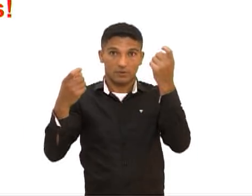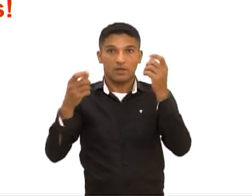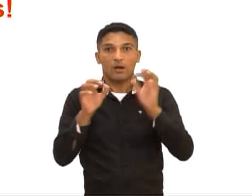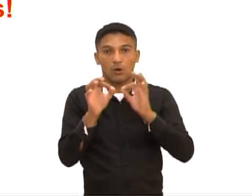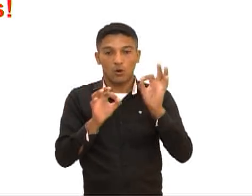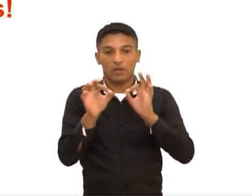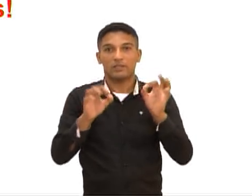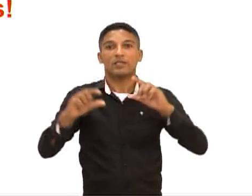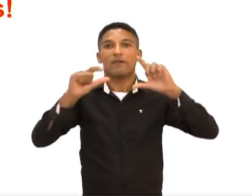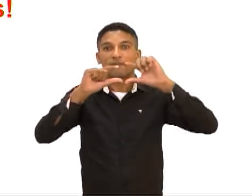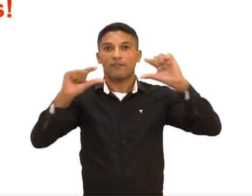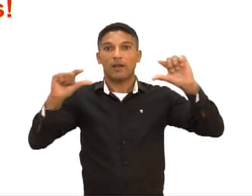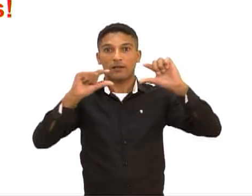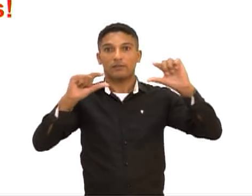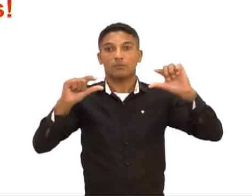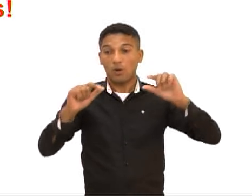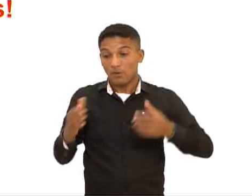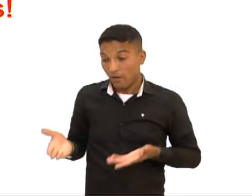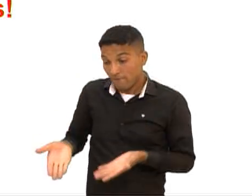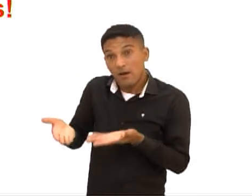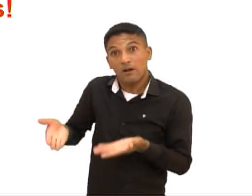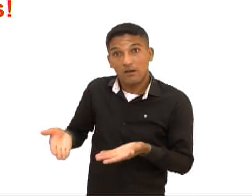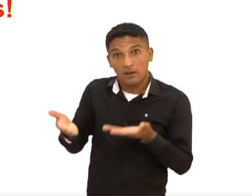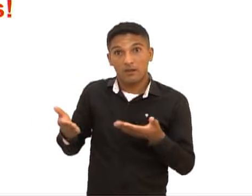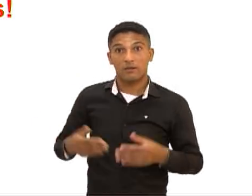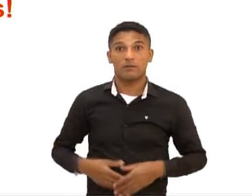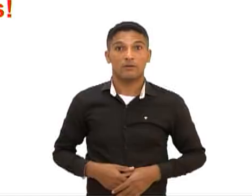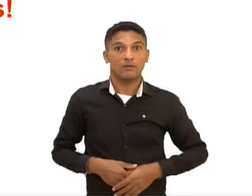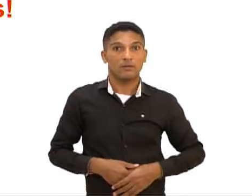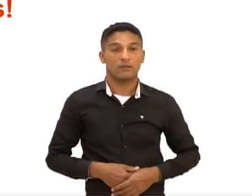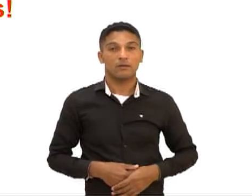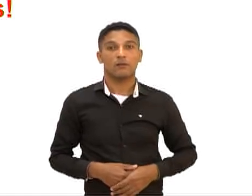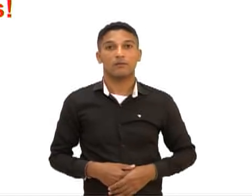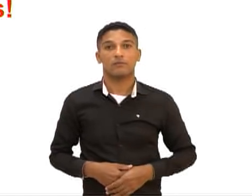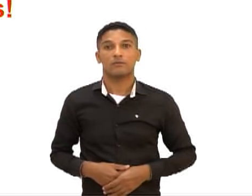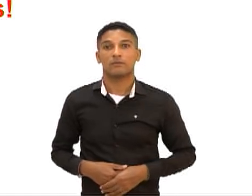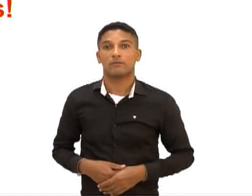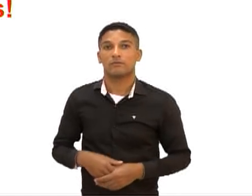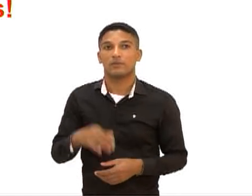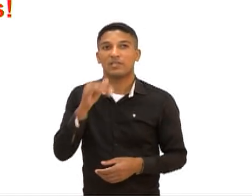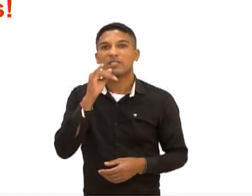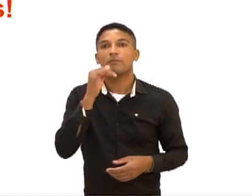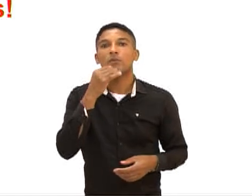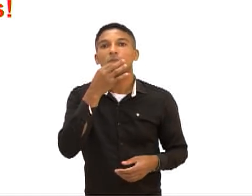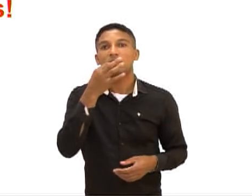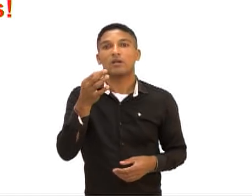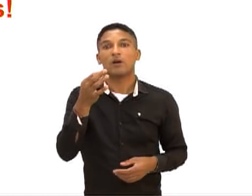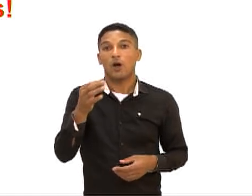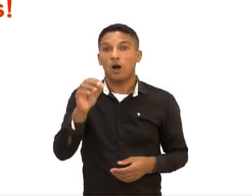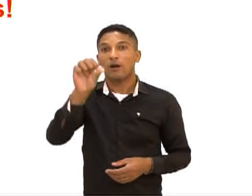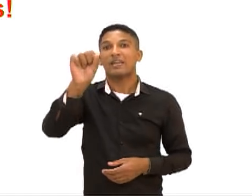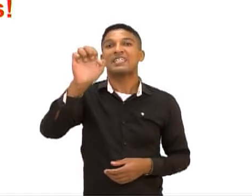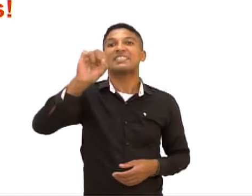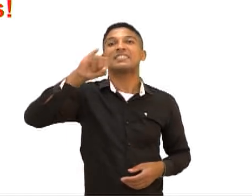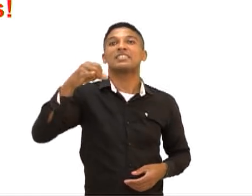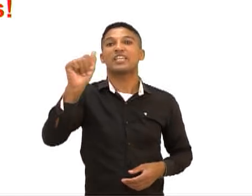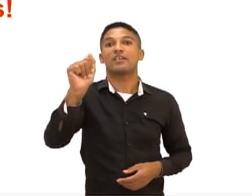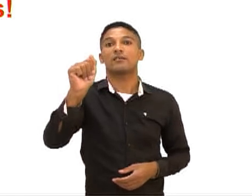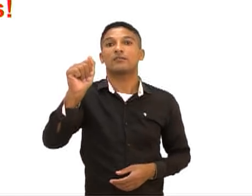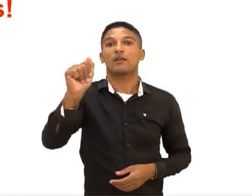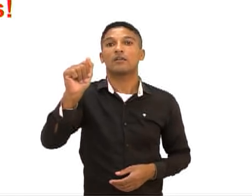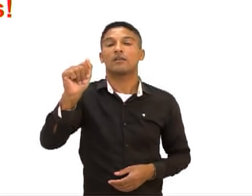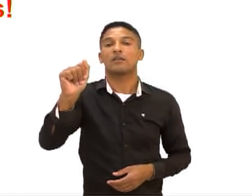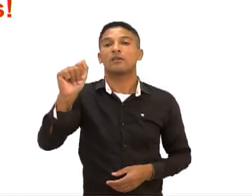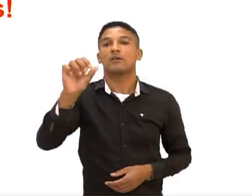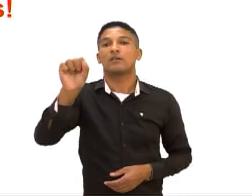elaborar essa frase. Né? Aqui são algumas sugestões apenas. Então, na primeira sugestão, seja solidário, doe para quem